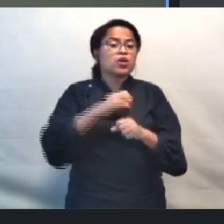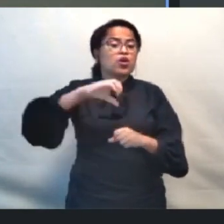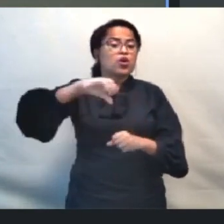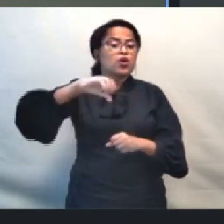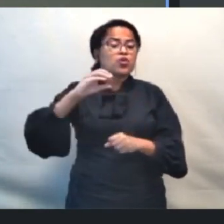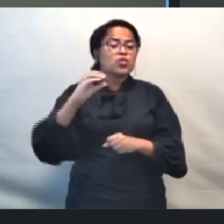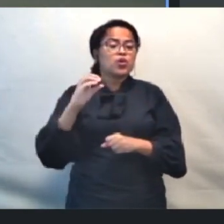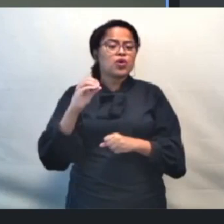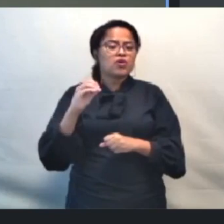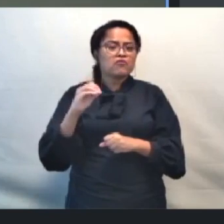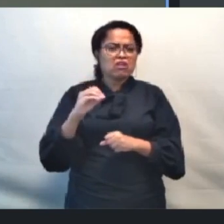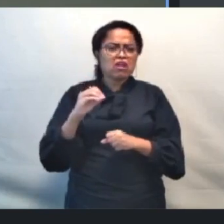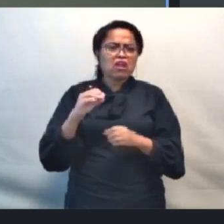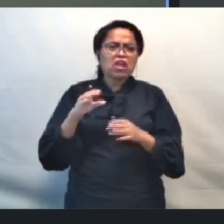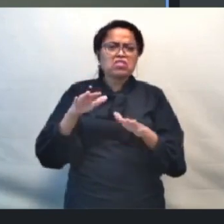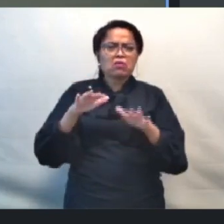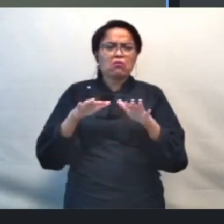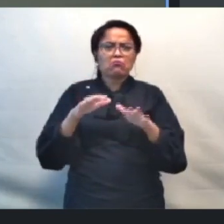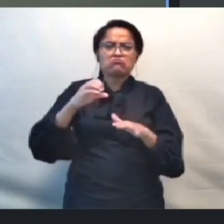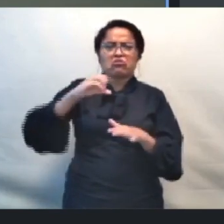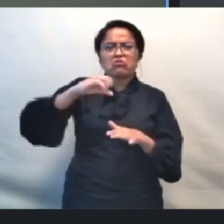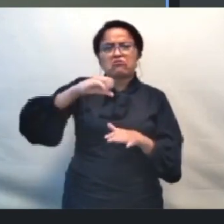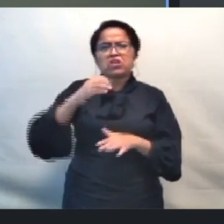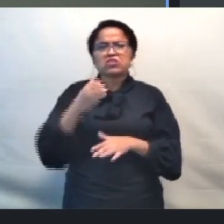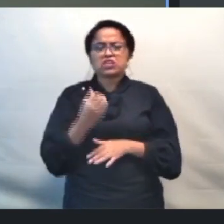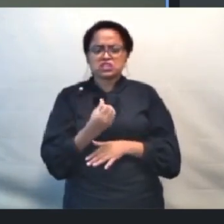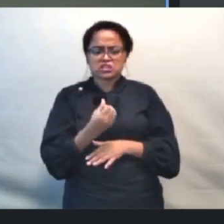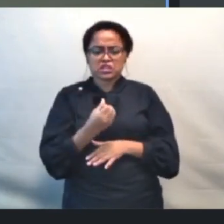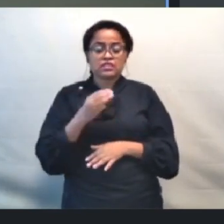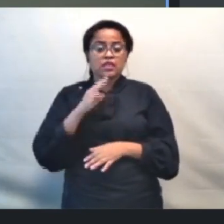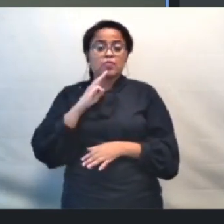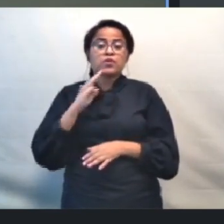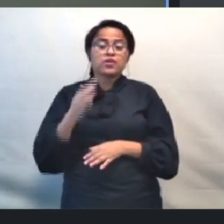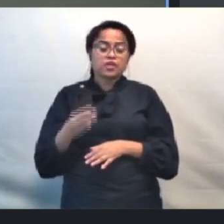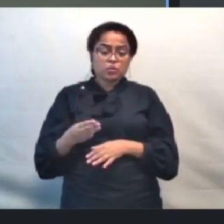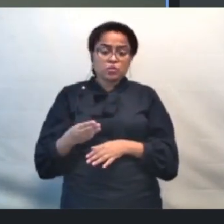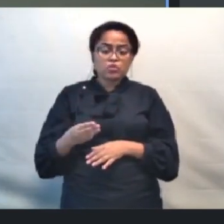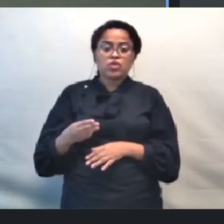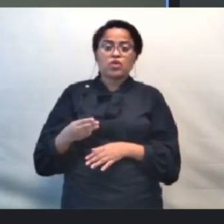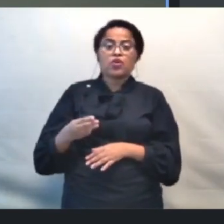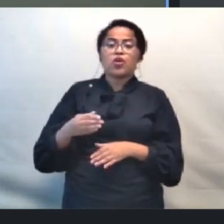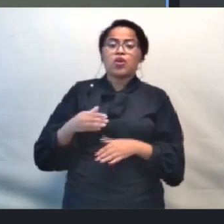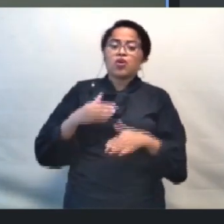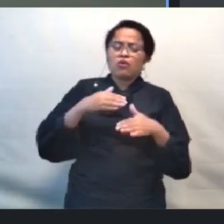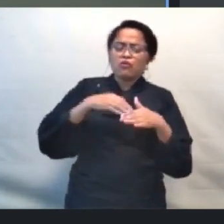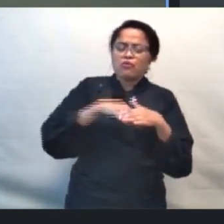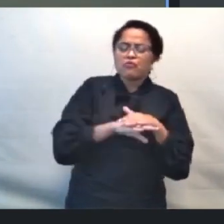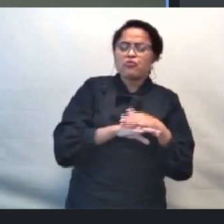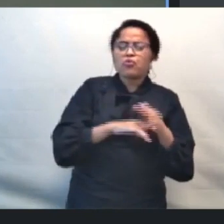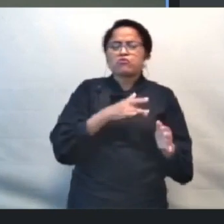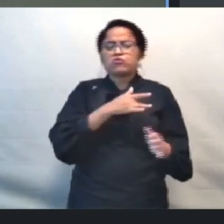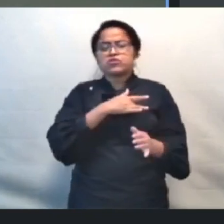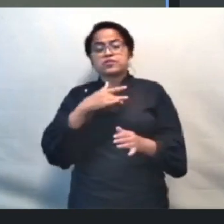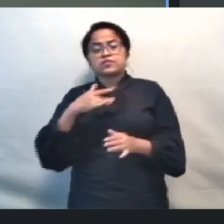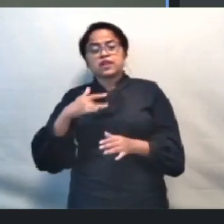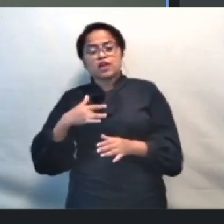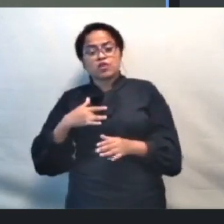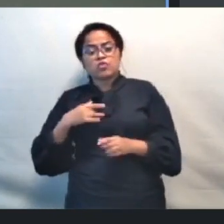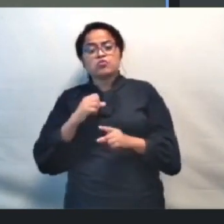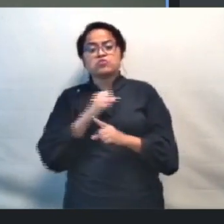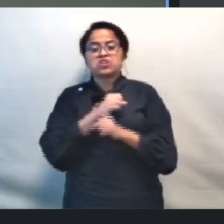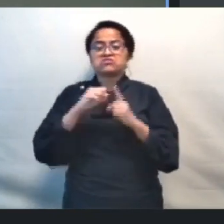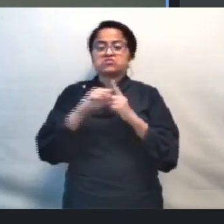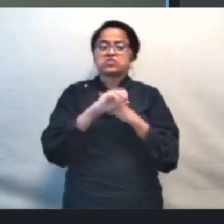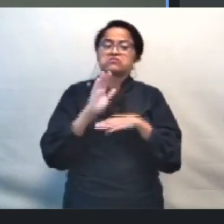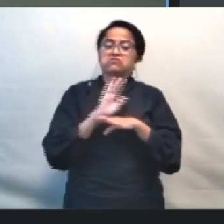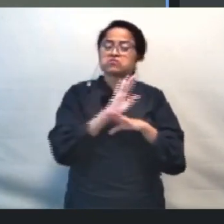90, 96 milhões. Aí, dentro do vinculado, a gente pode citar, por exemplo, o Fundo de Saúde, né, o Fundo de Assistência Social,